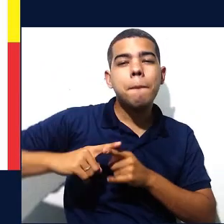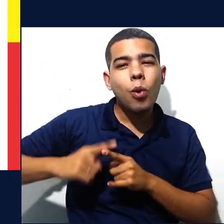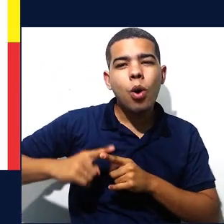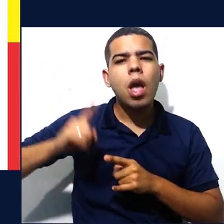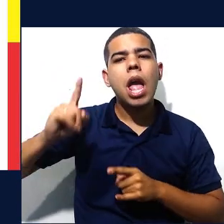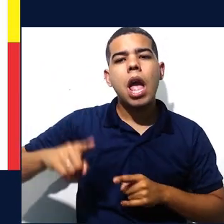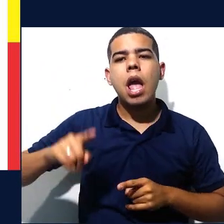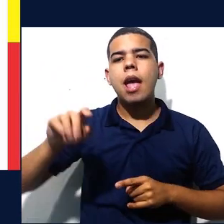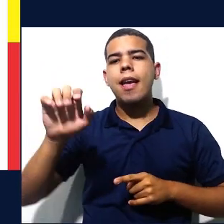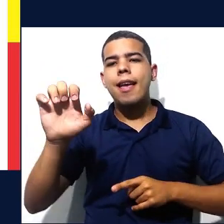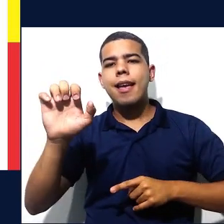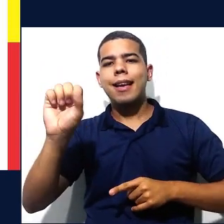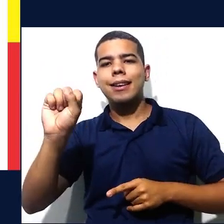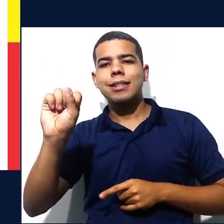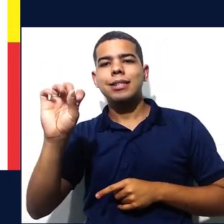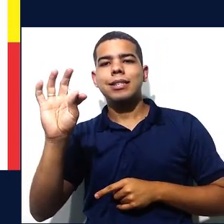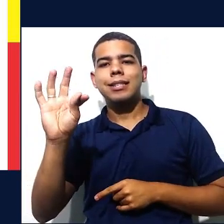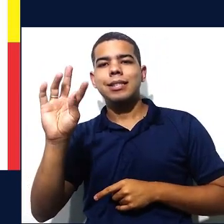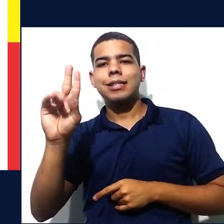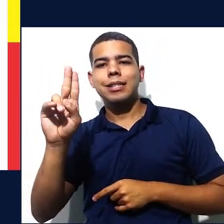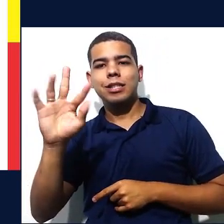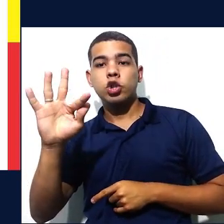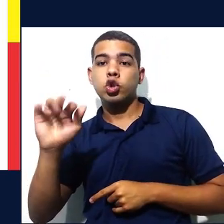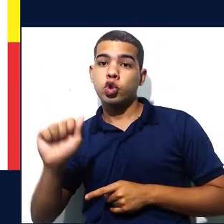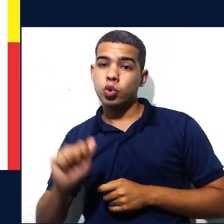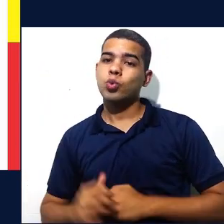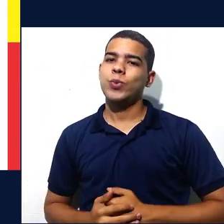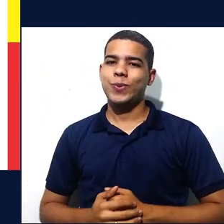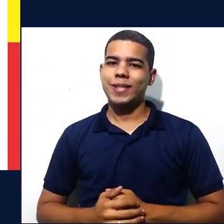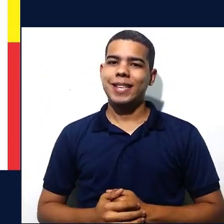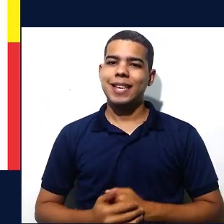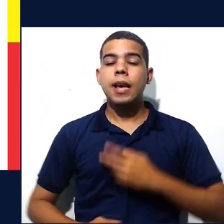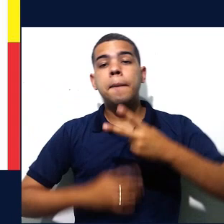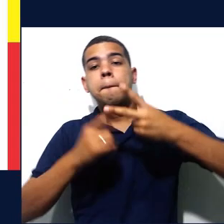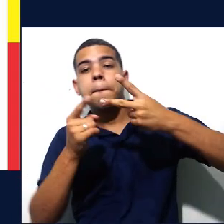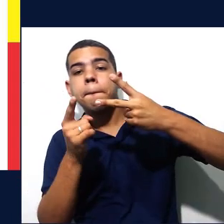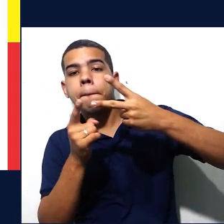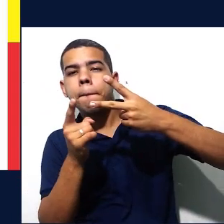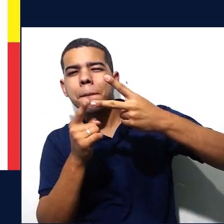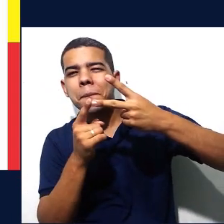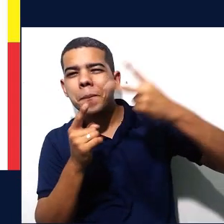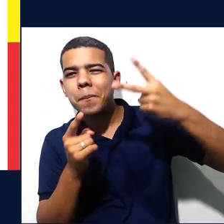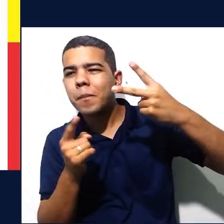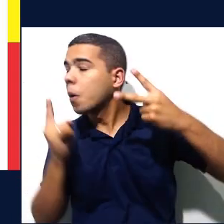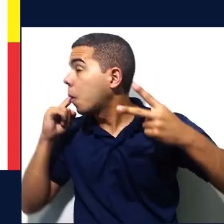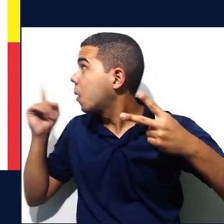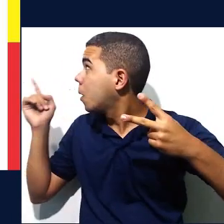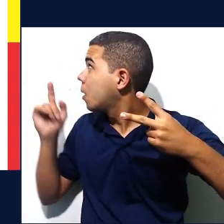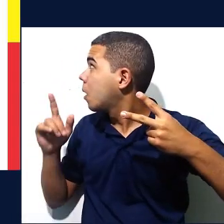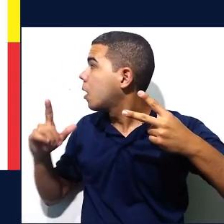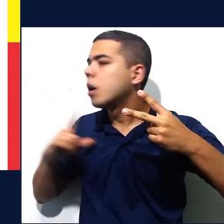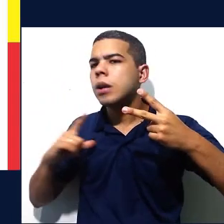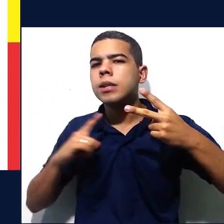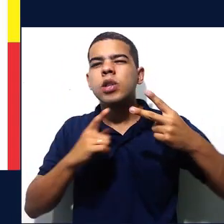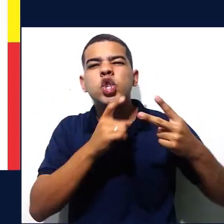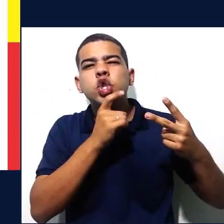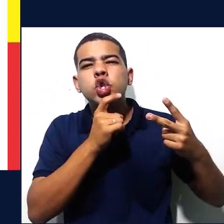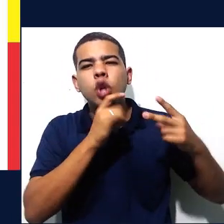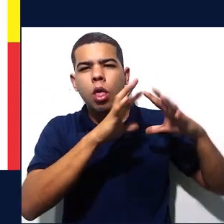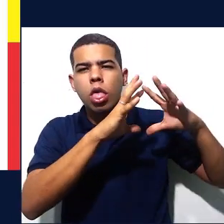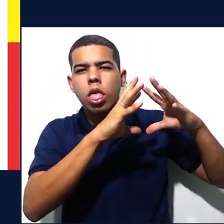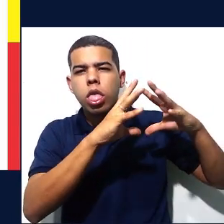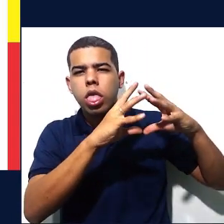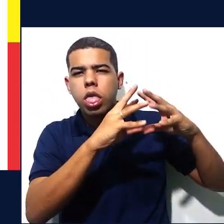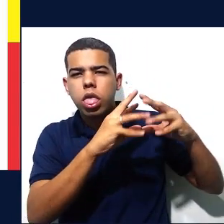efeito estufa. Na alternativa 2 vem dizendo degelo das regiões polares e aumento do número de câncer